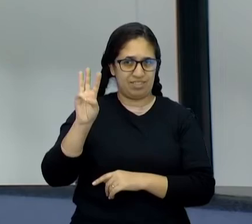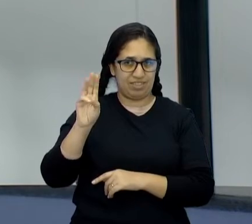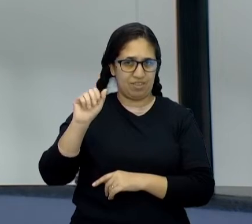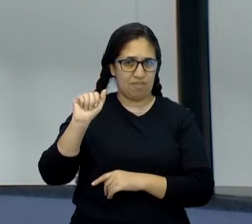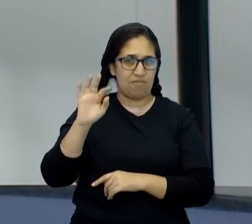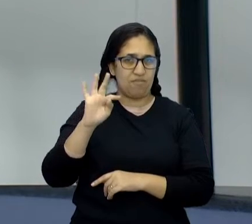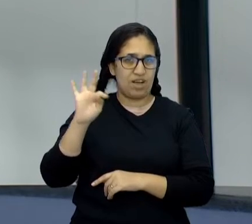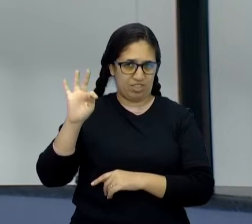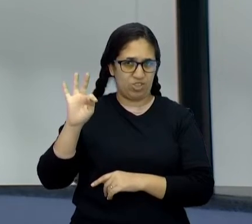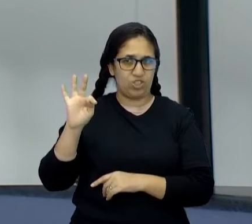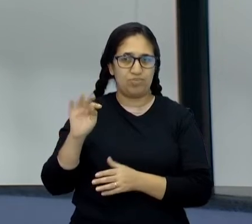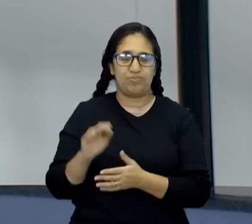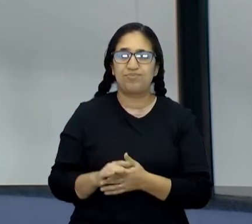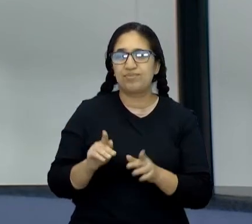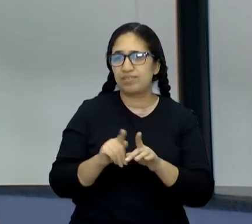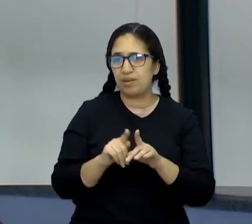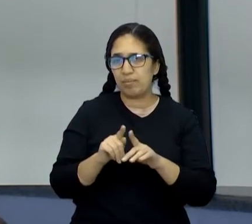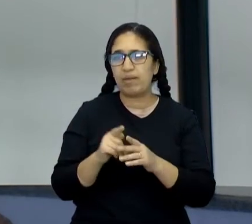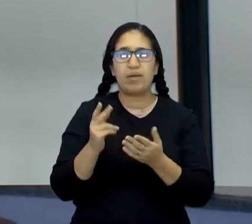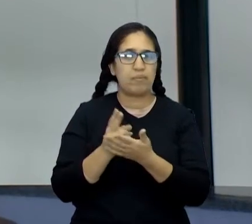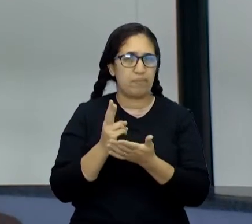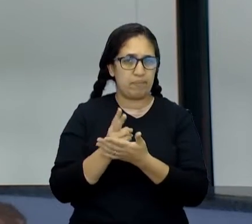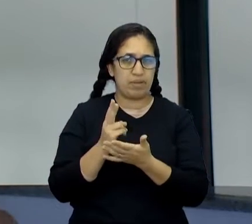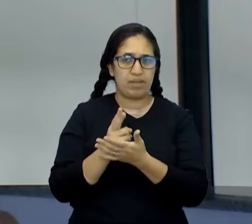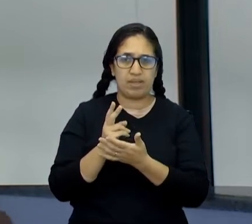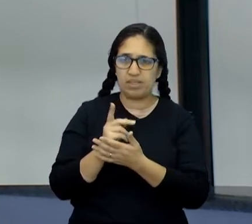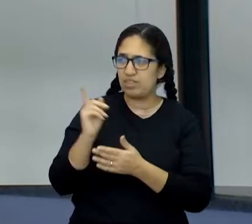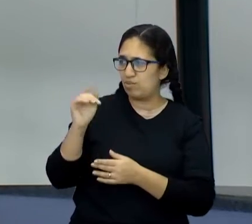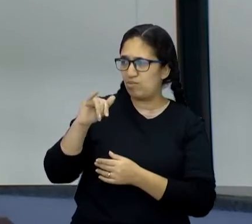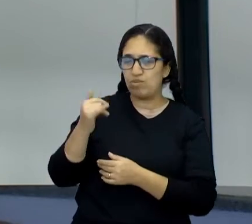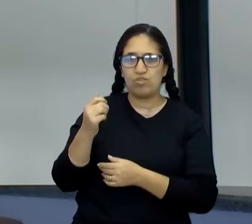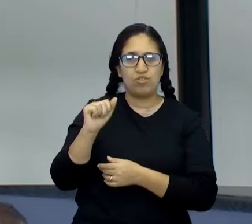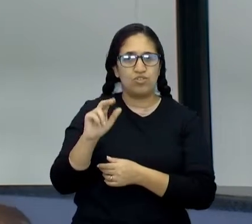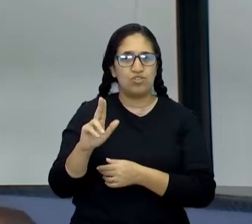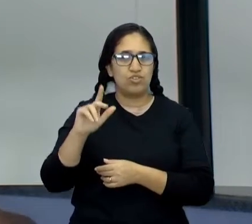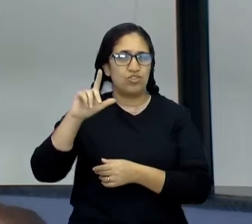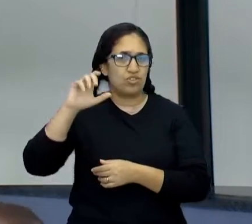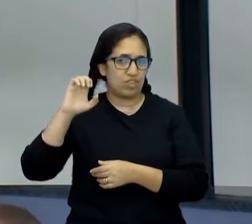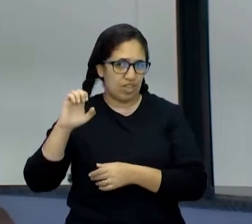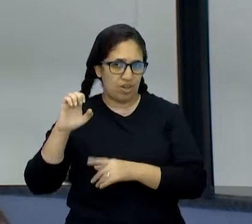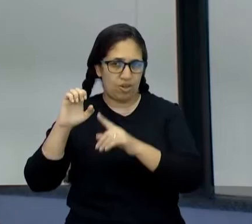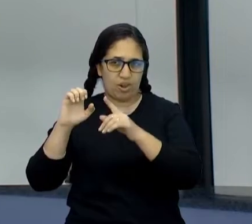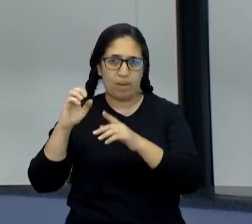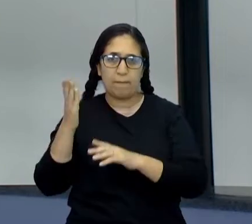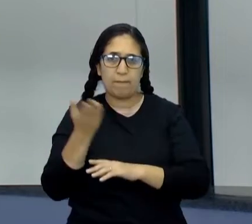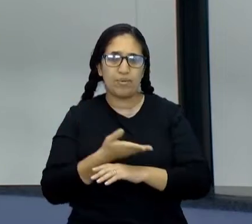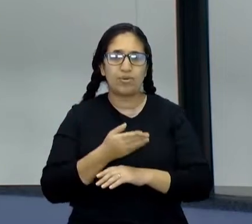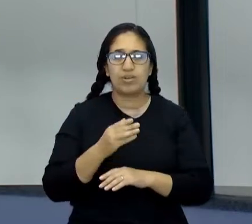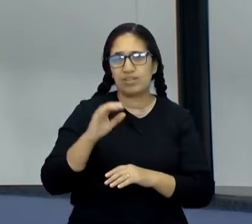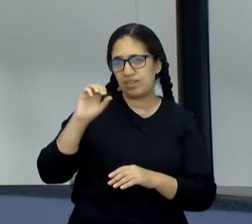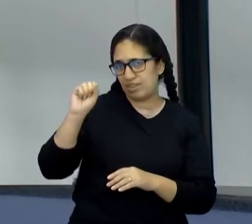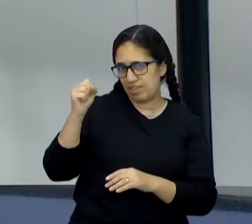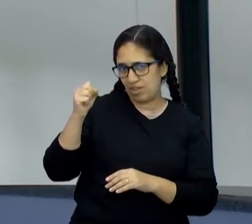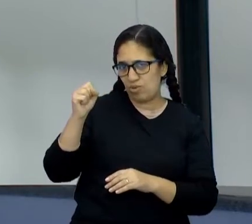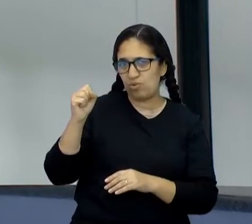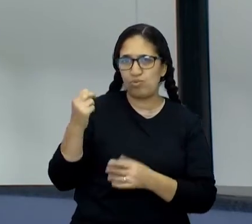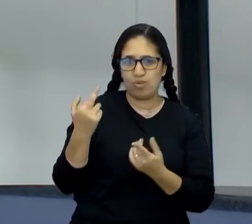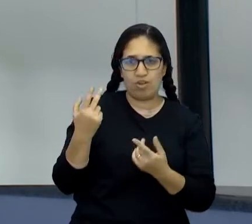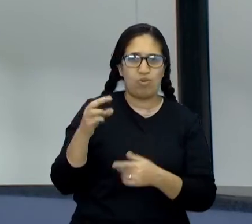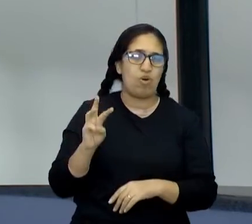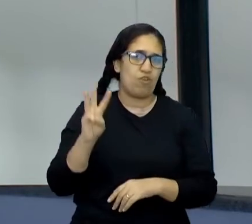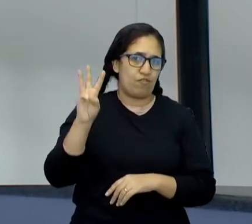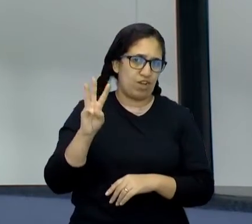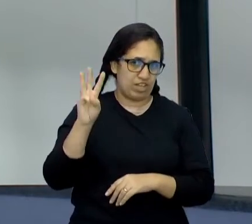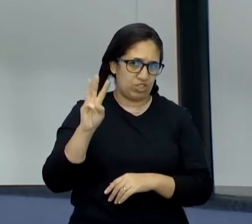beleza? Que também é a mesma coisa que joule, que é a energia, por segundo. É a mesma coisa que um watt,